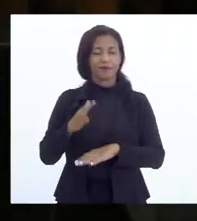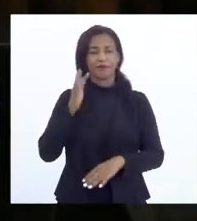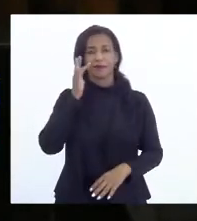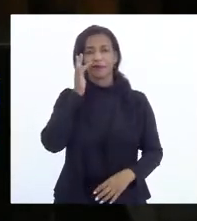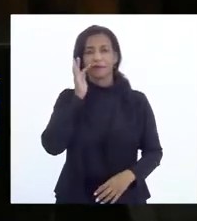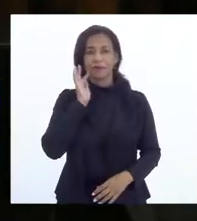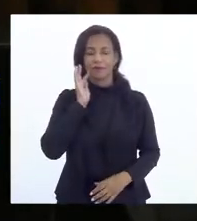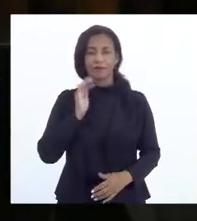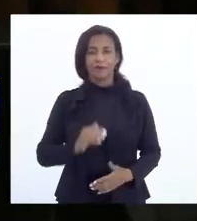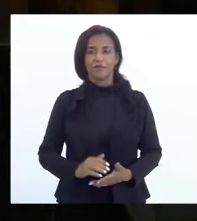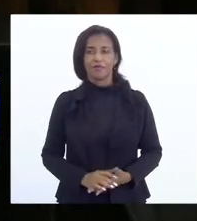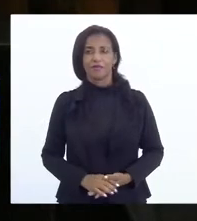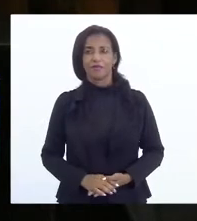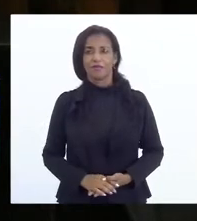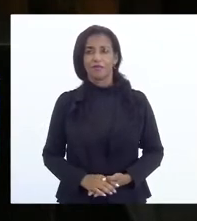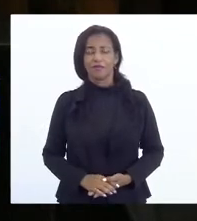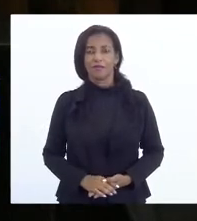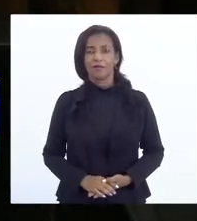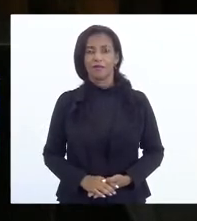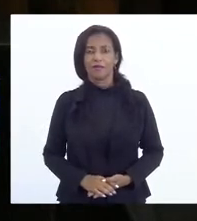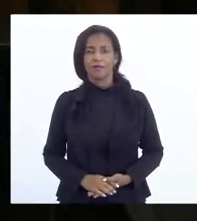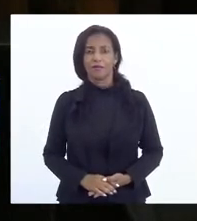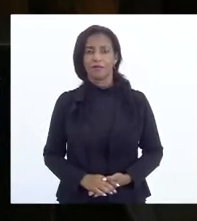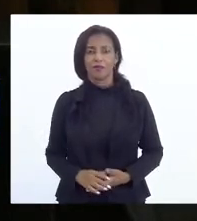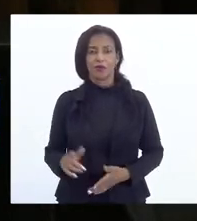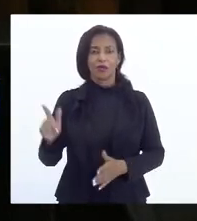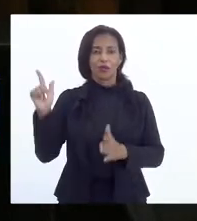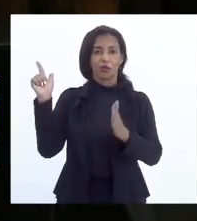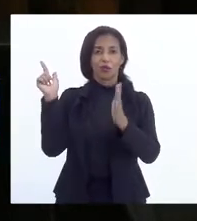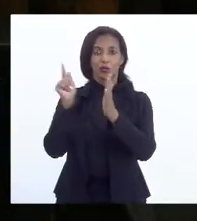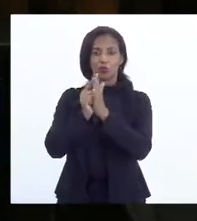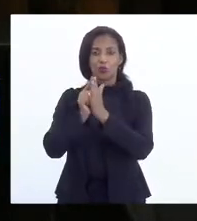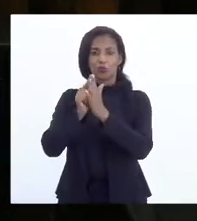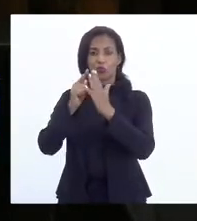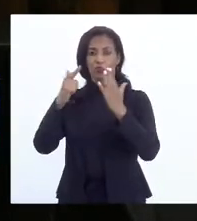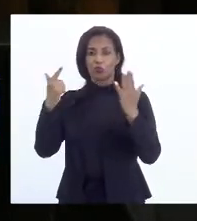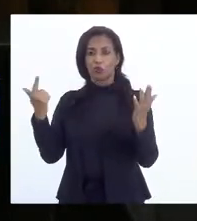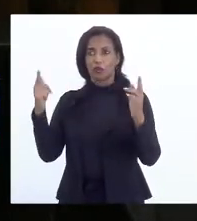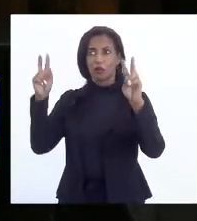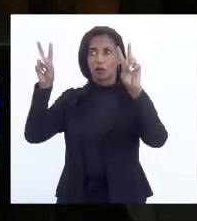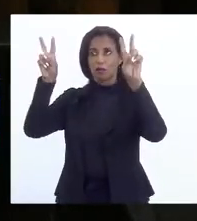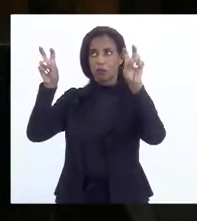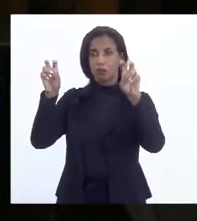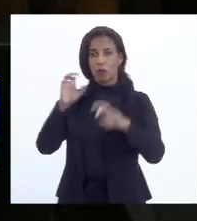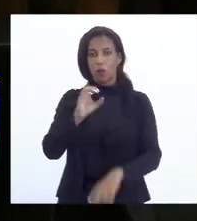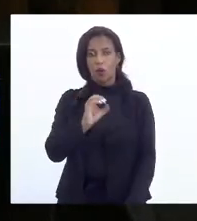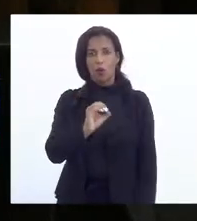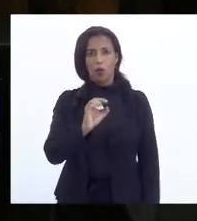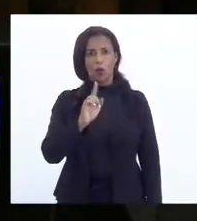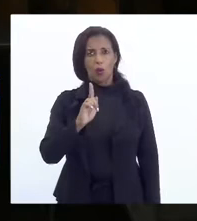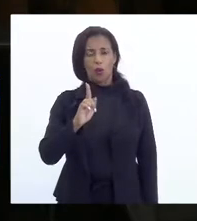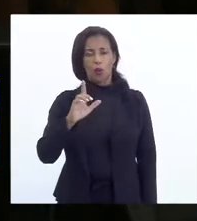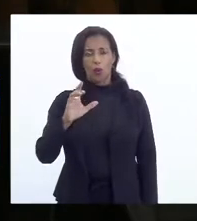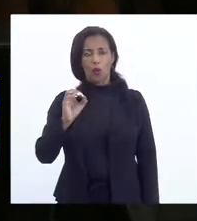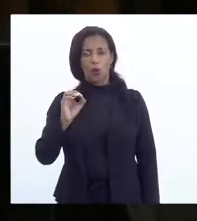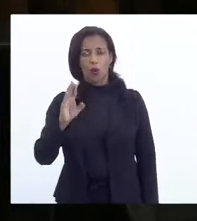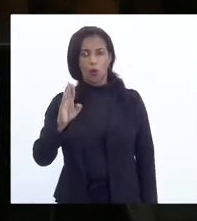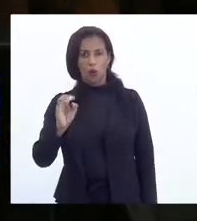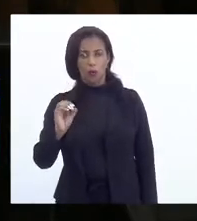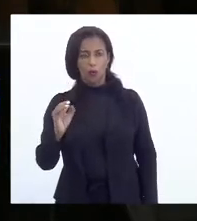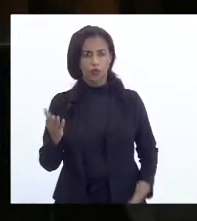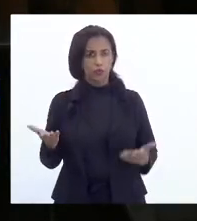Flávio Serafini. Matéria do jornal O Globo de hoje. Está aqui em minhas mãos.